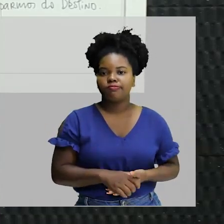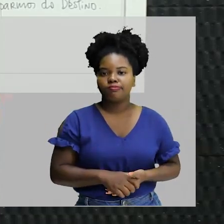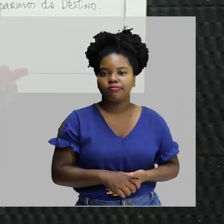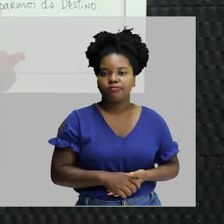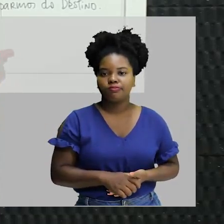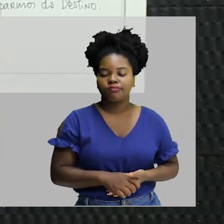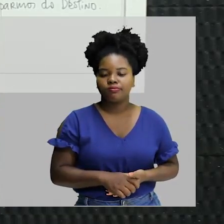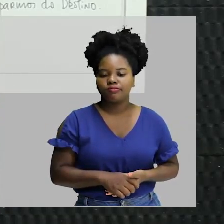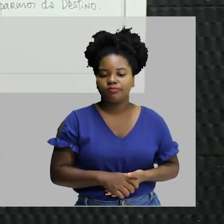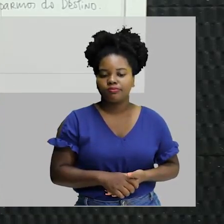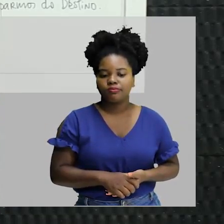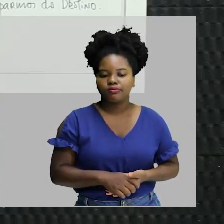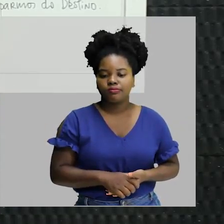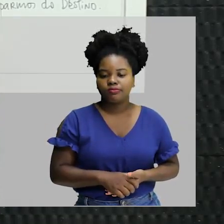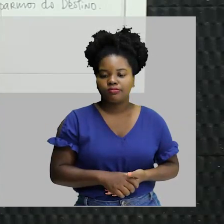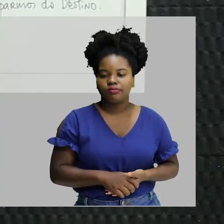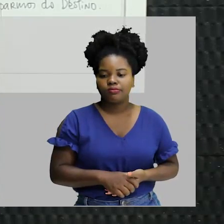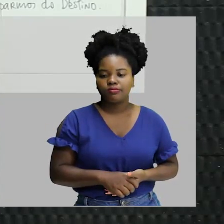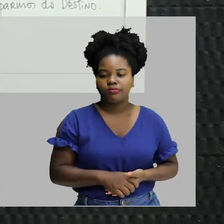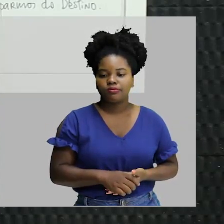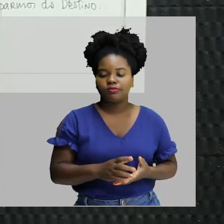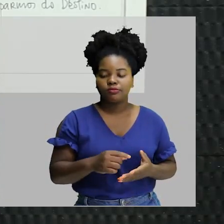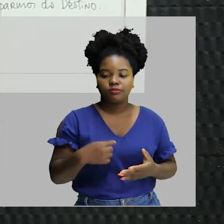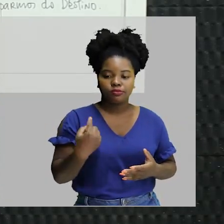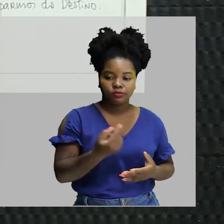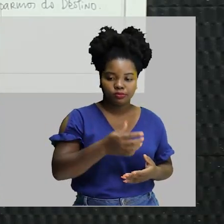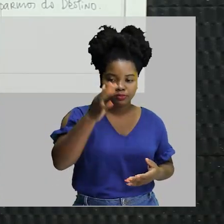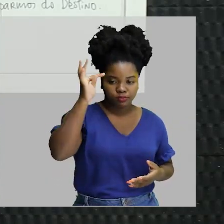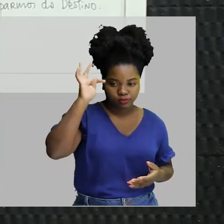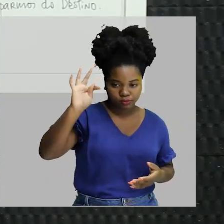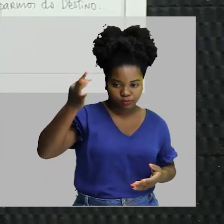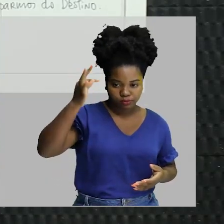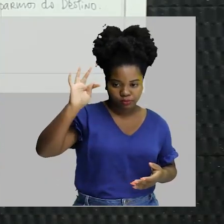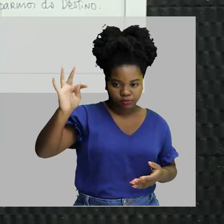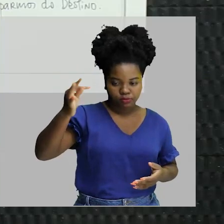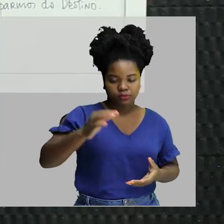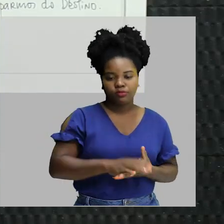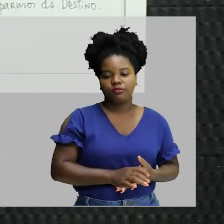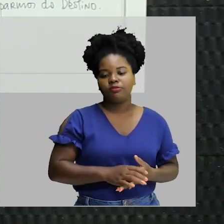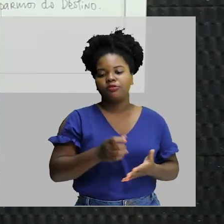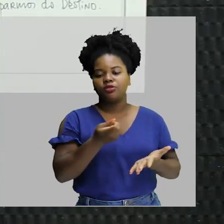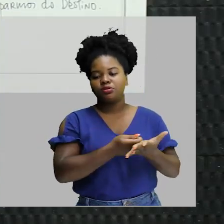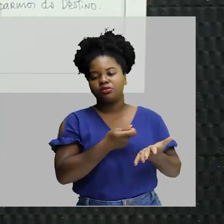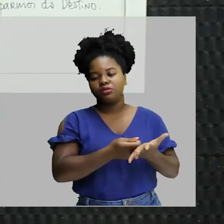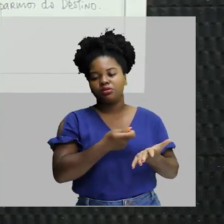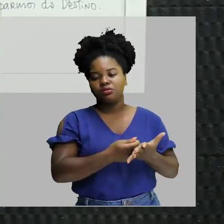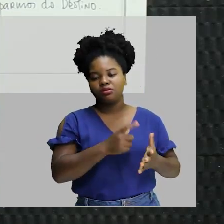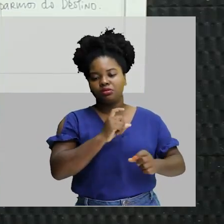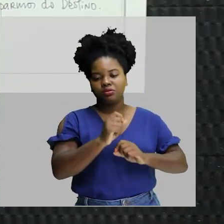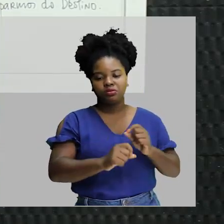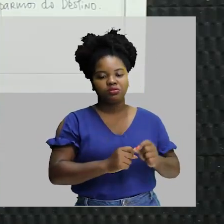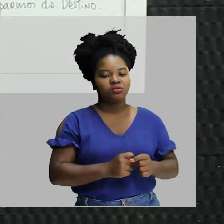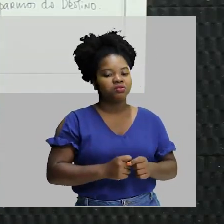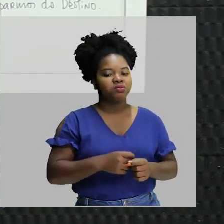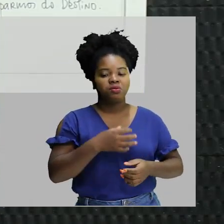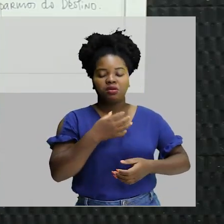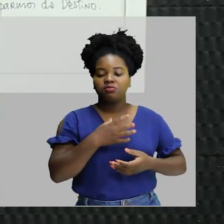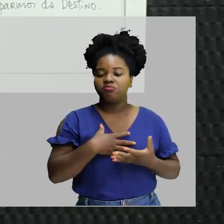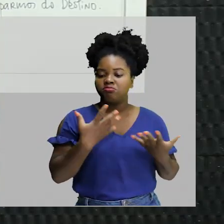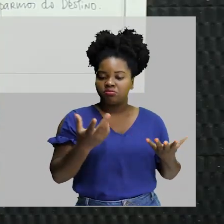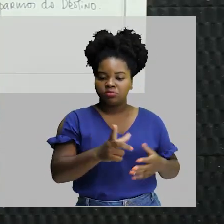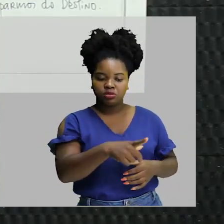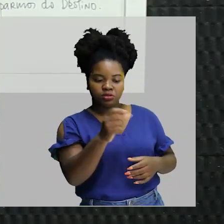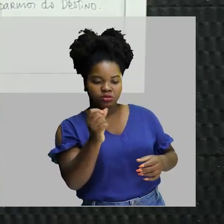para nosso cabedal teórico, o determinismo entra como uma das grandes sugestões